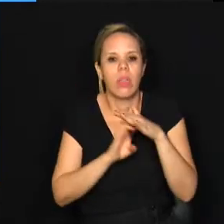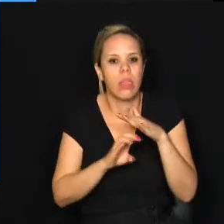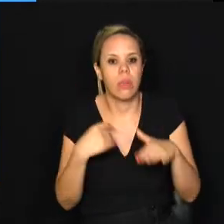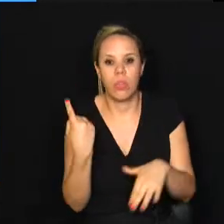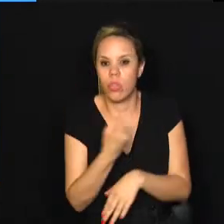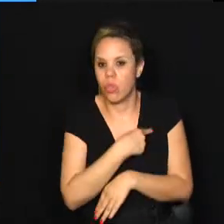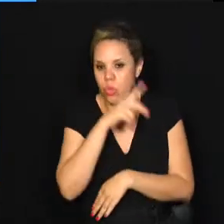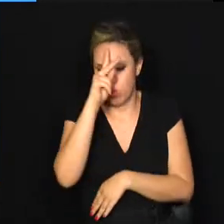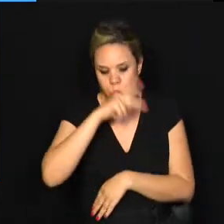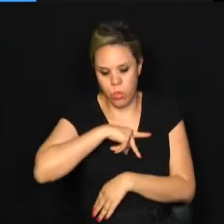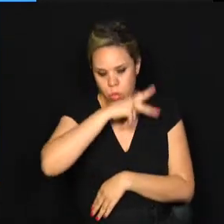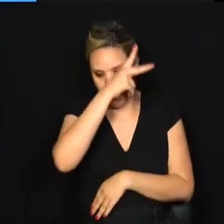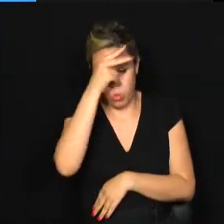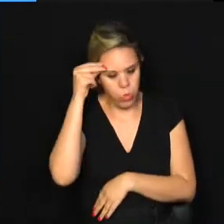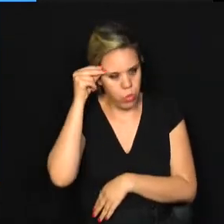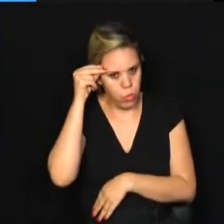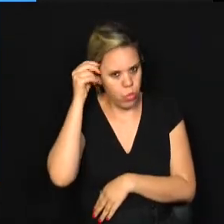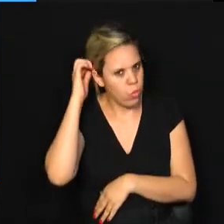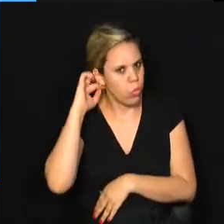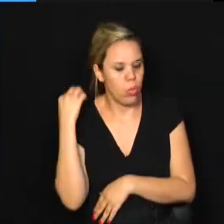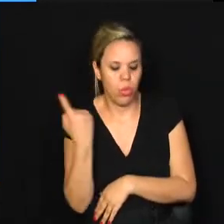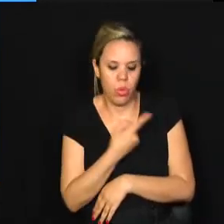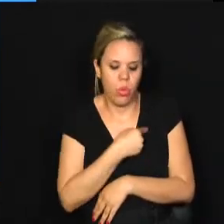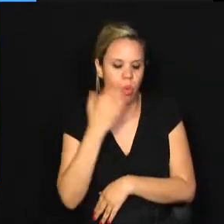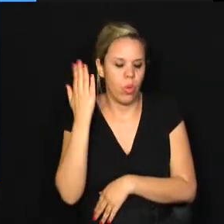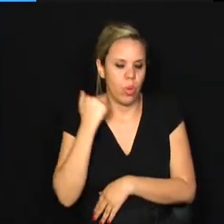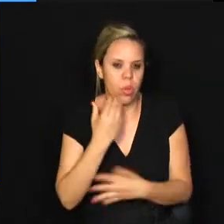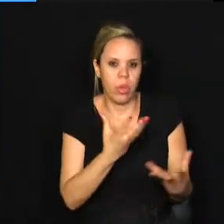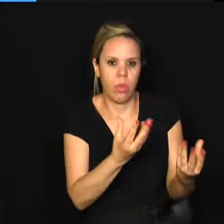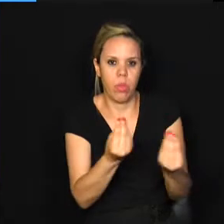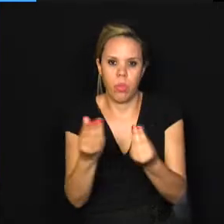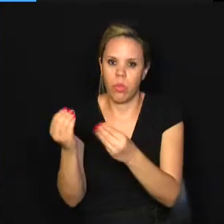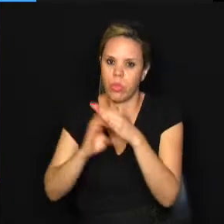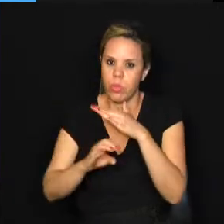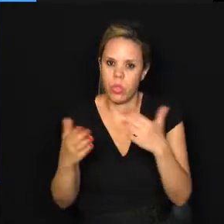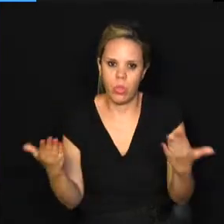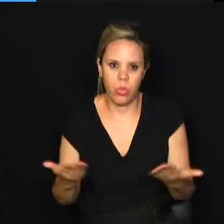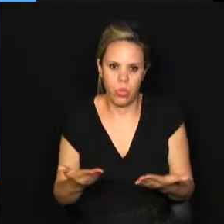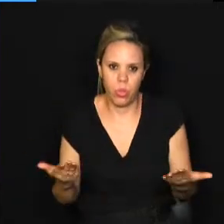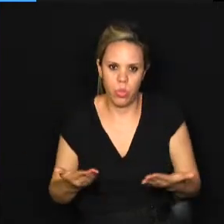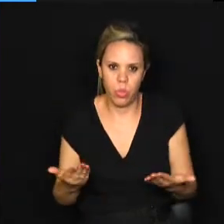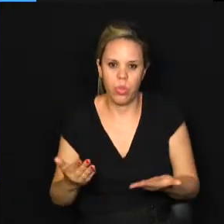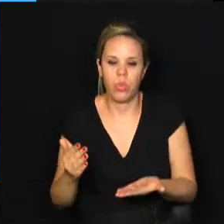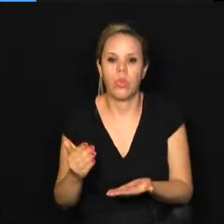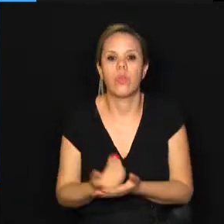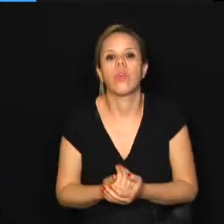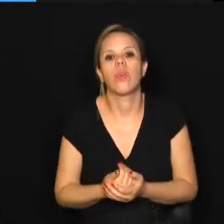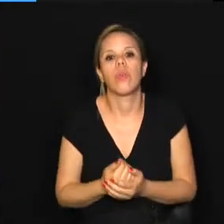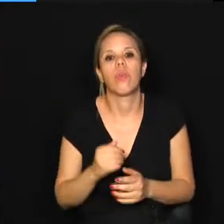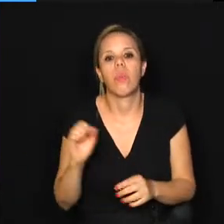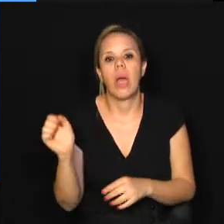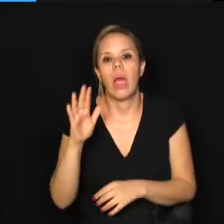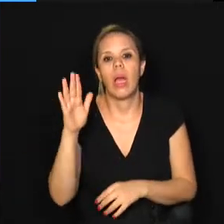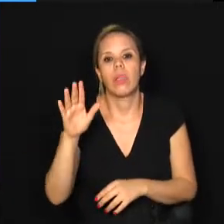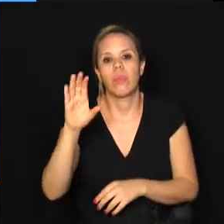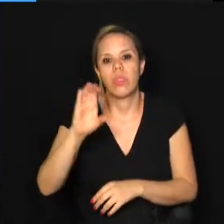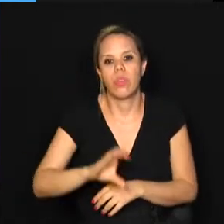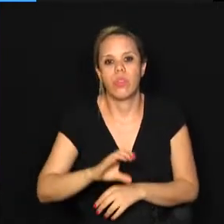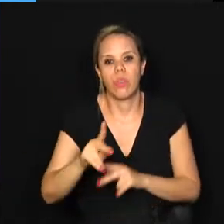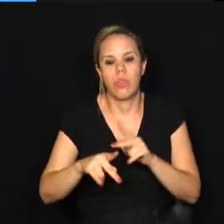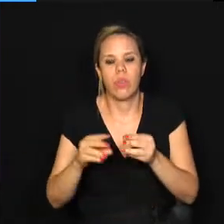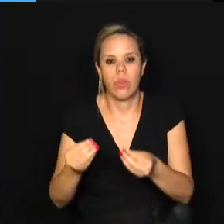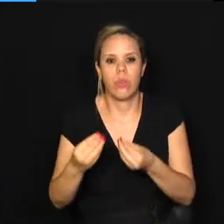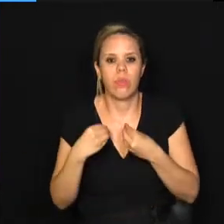empresa pública. E todos nós sabemos que muitas empresas hoje, que recebem muito mais caro de um cidadão para entregar uma